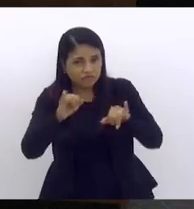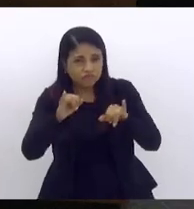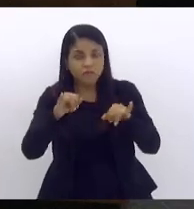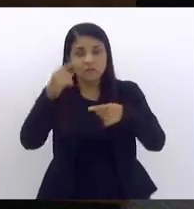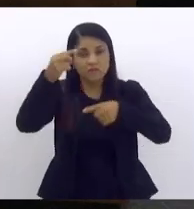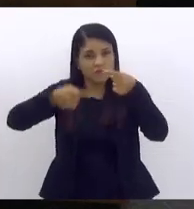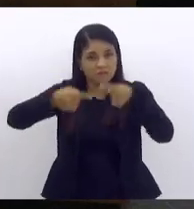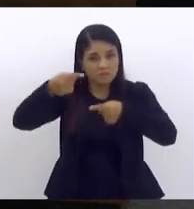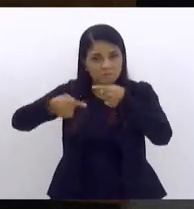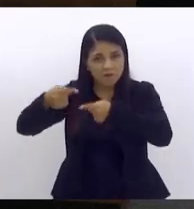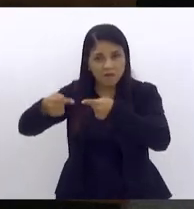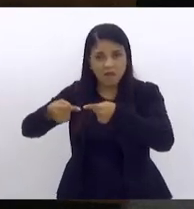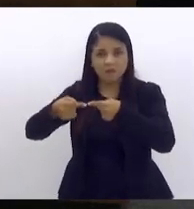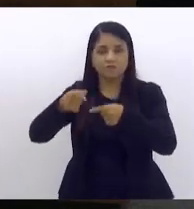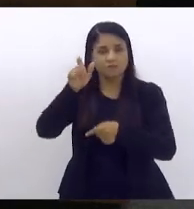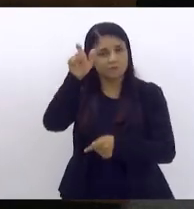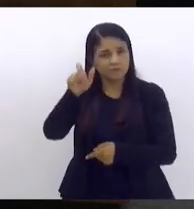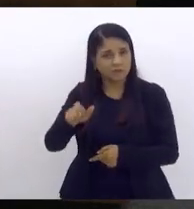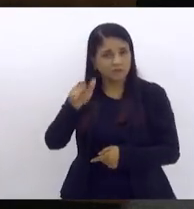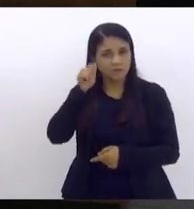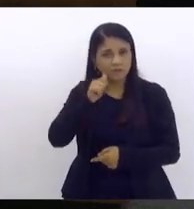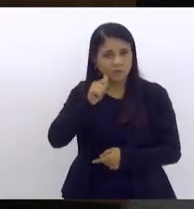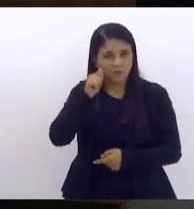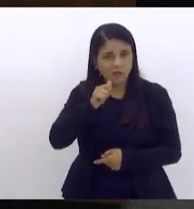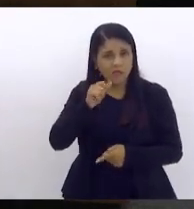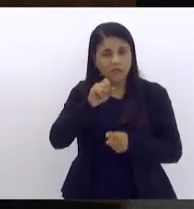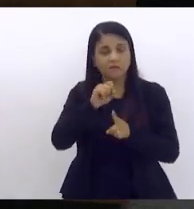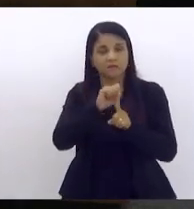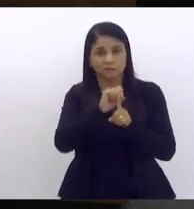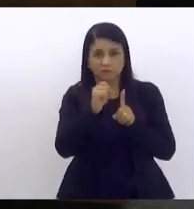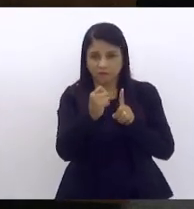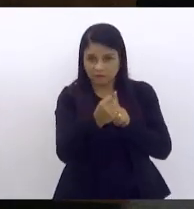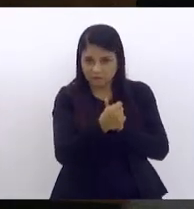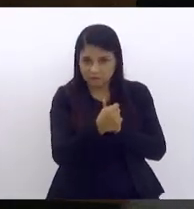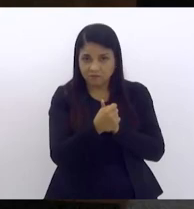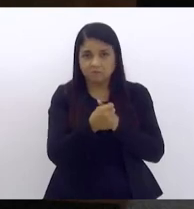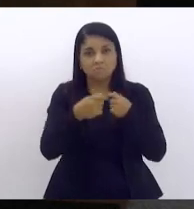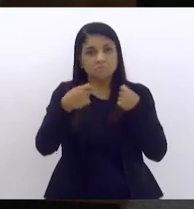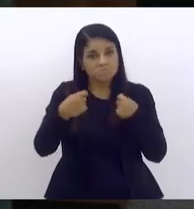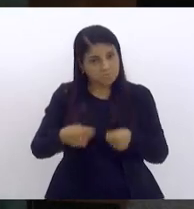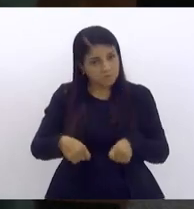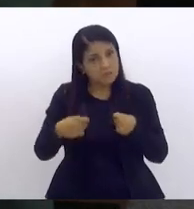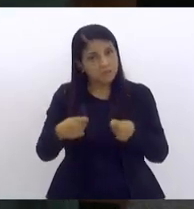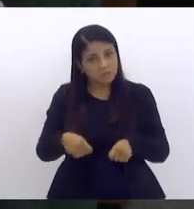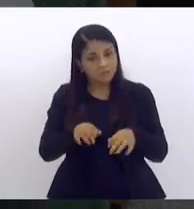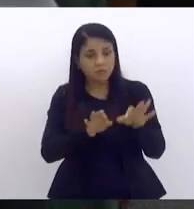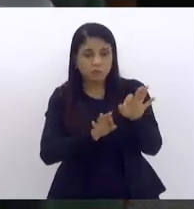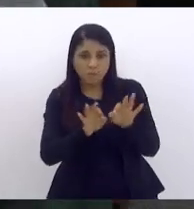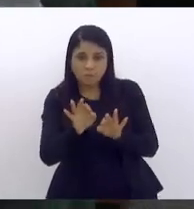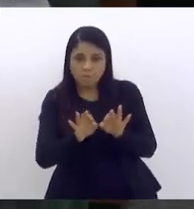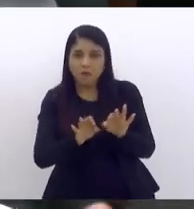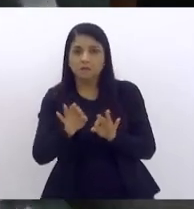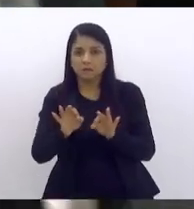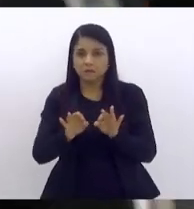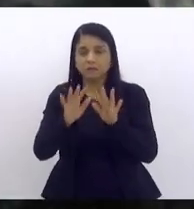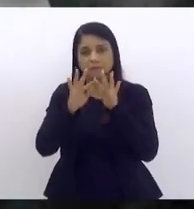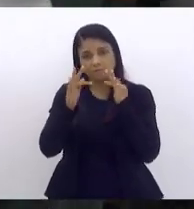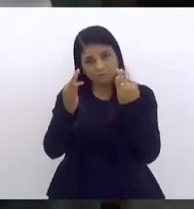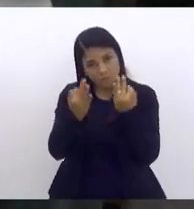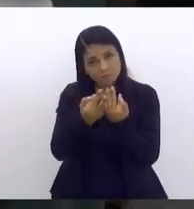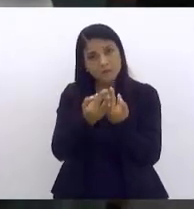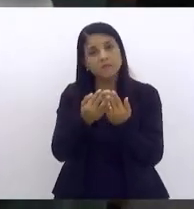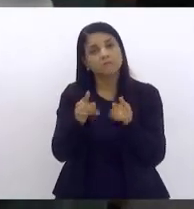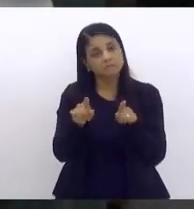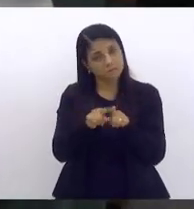relação às mulheres reproduzindo nessa sociedade, precisamos falar de planejamento familiar, algo que